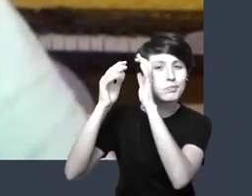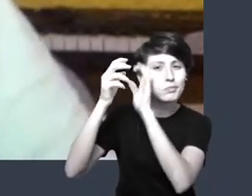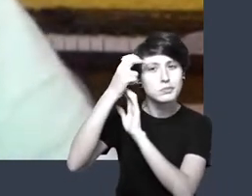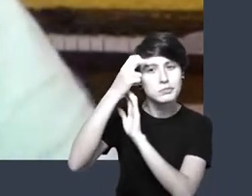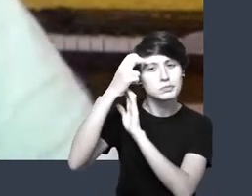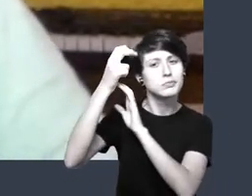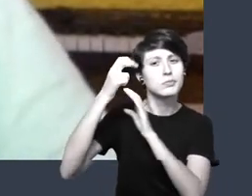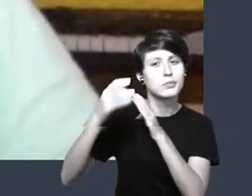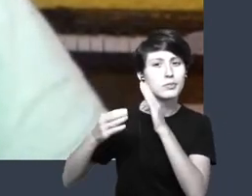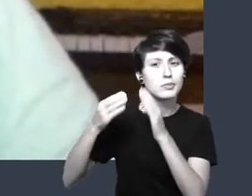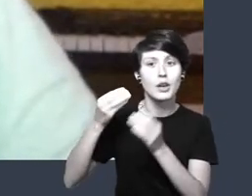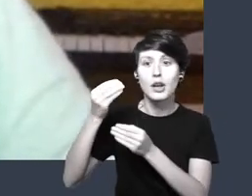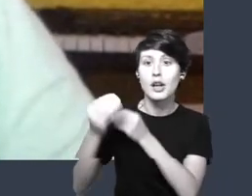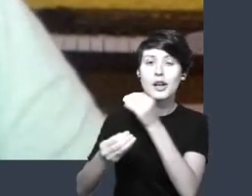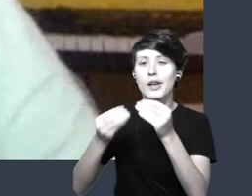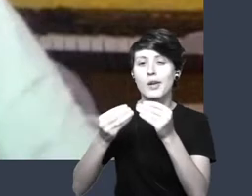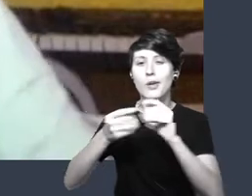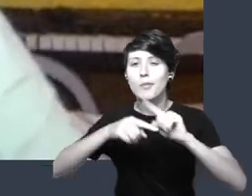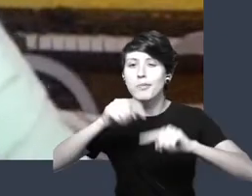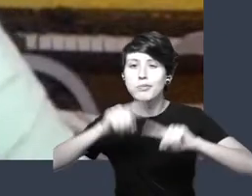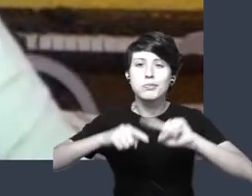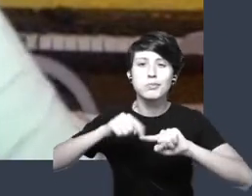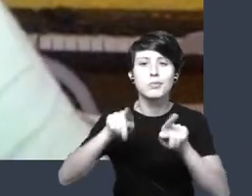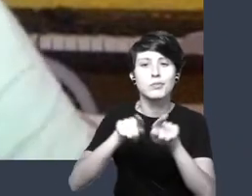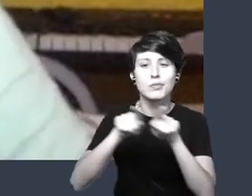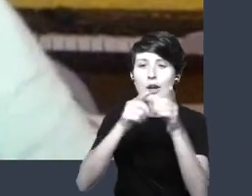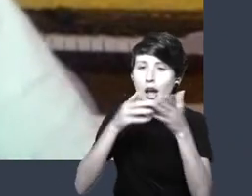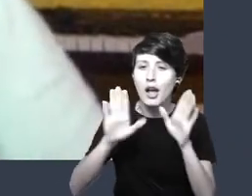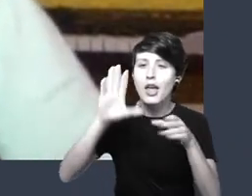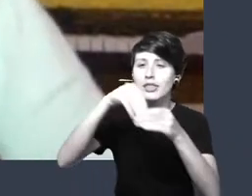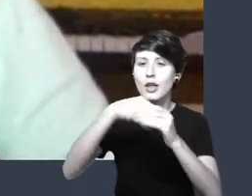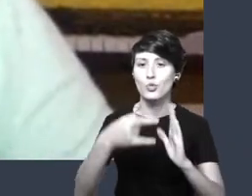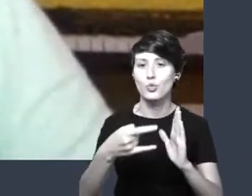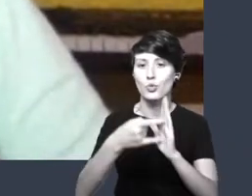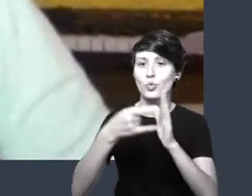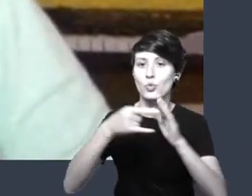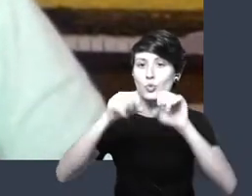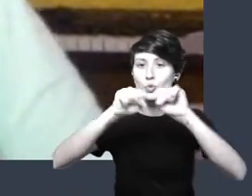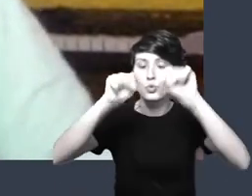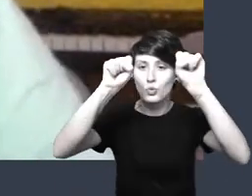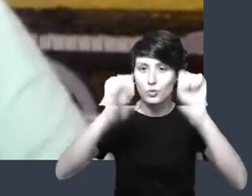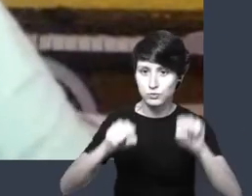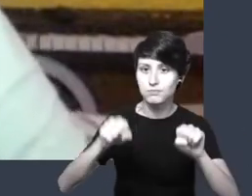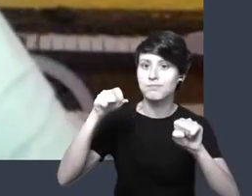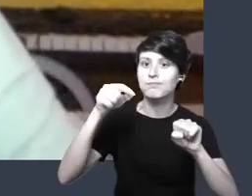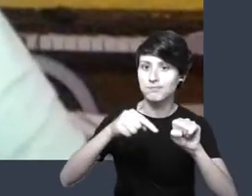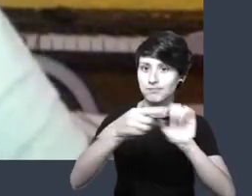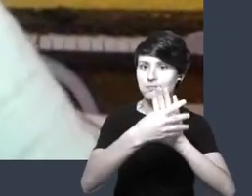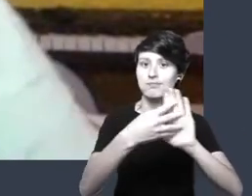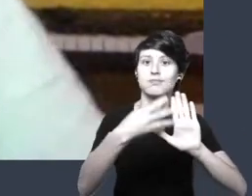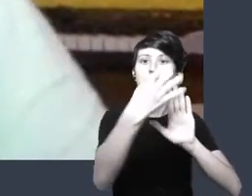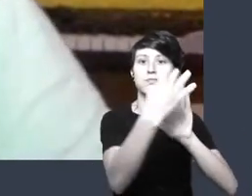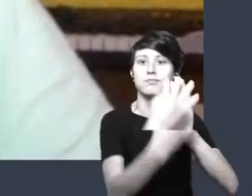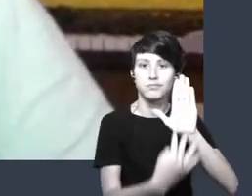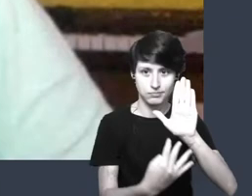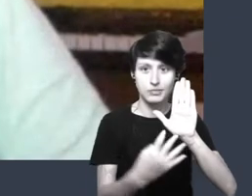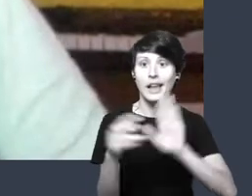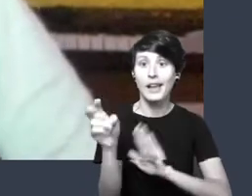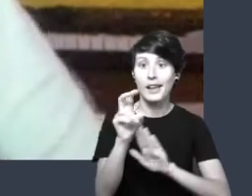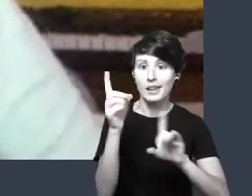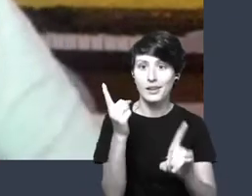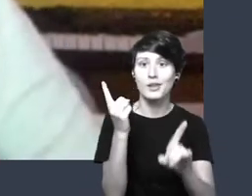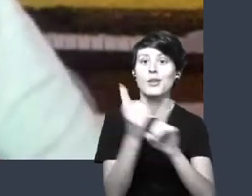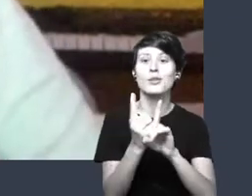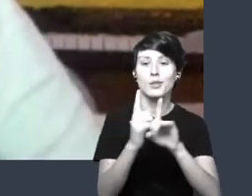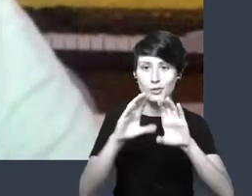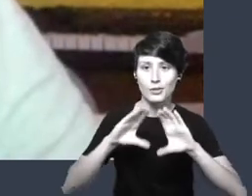como mitigar vieses com ferramentas open source. Essa atividade é parte da programação de quinta edição da Conferência de